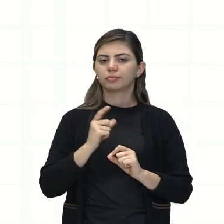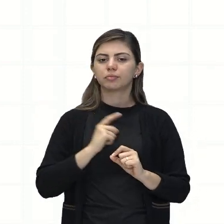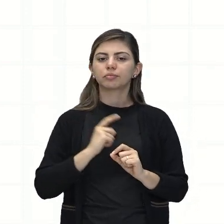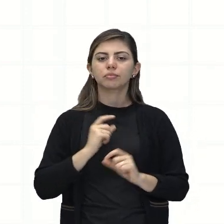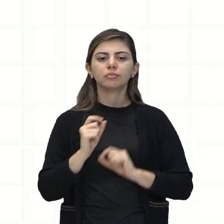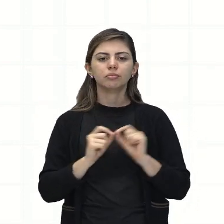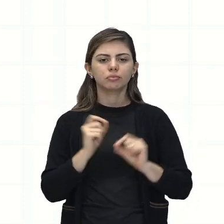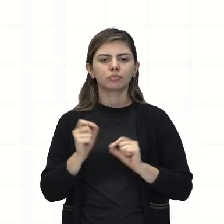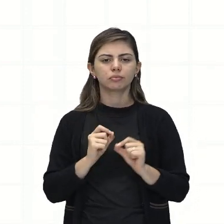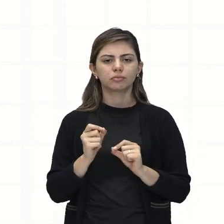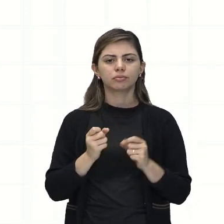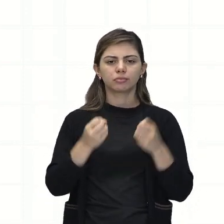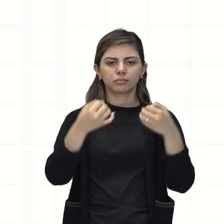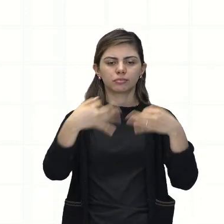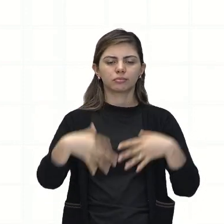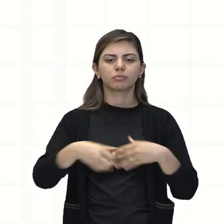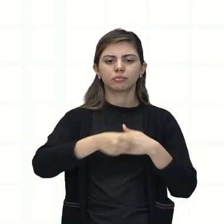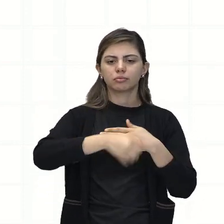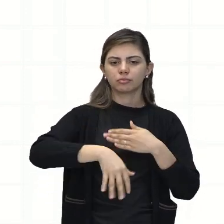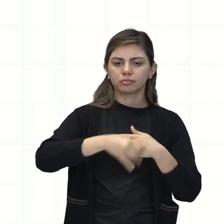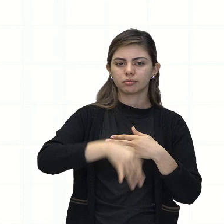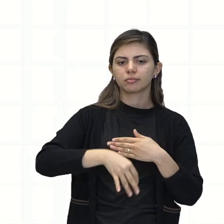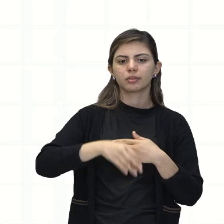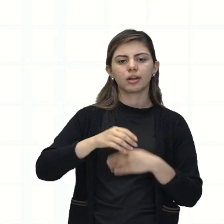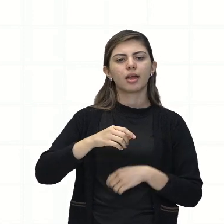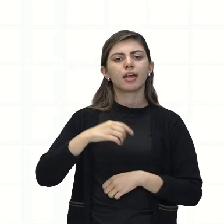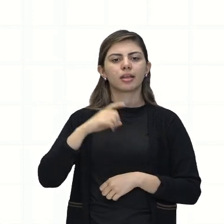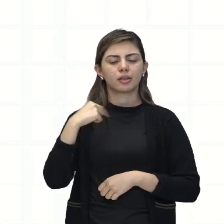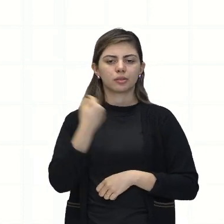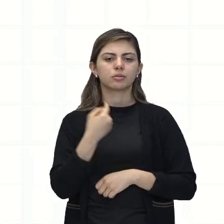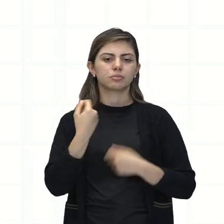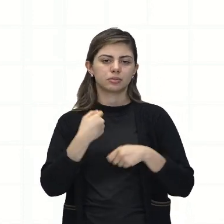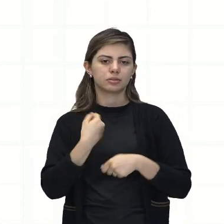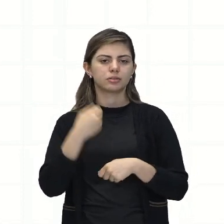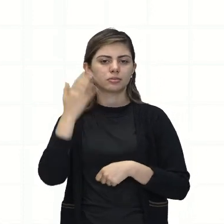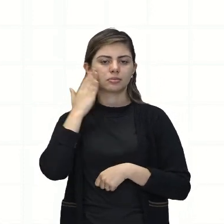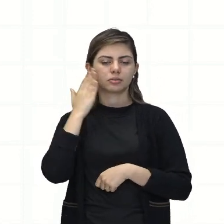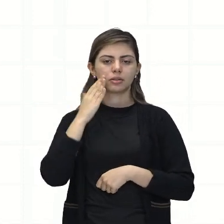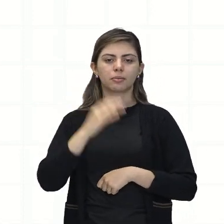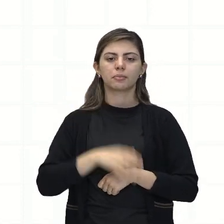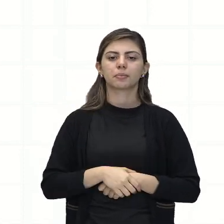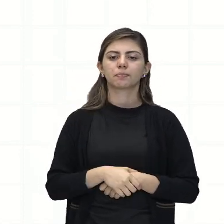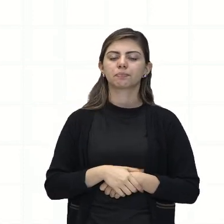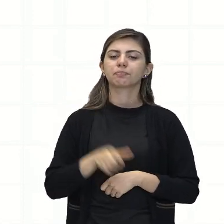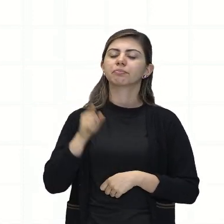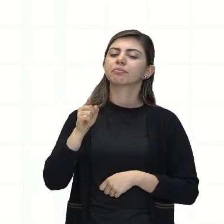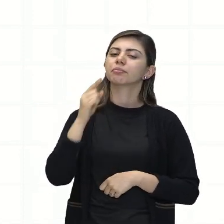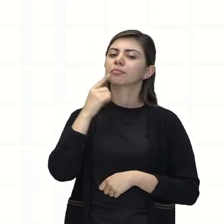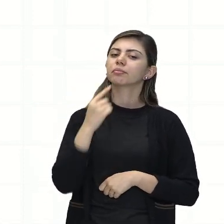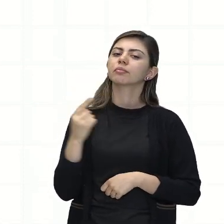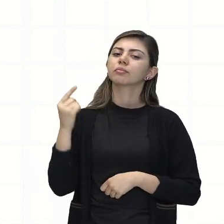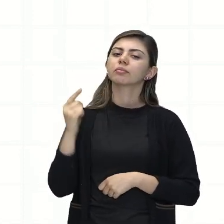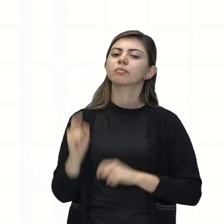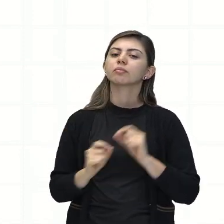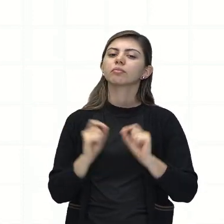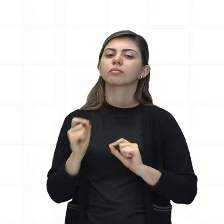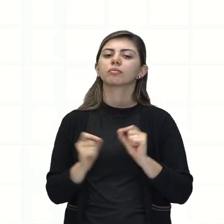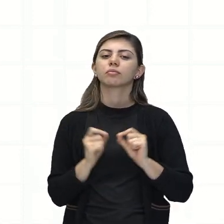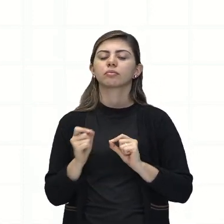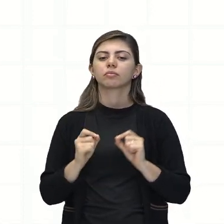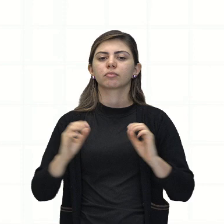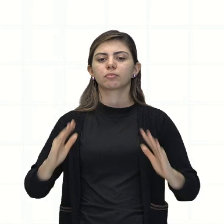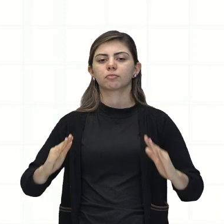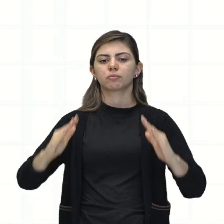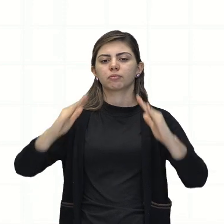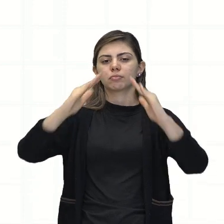categorias taxonômicas básicas de classificação. E nós temos aí nessa ilustração que nós temos